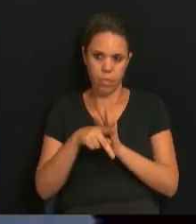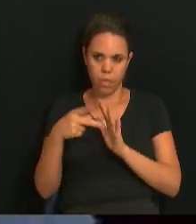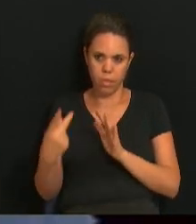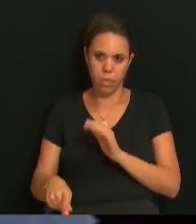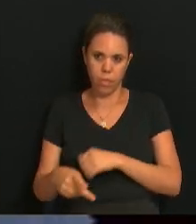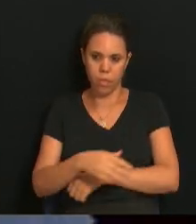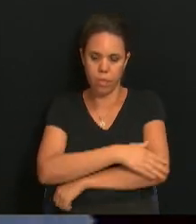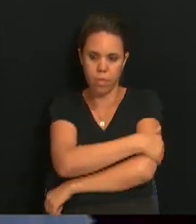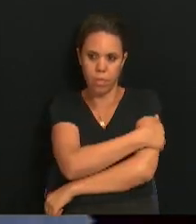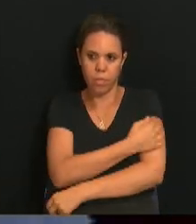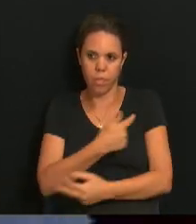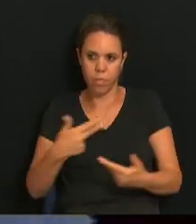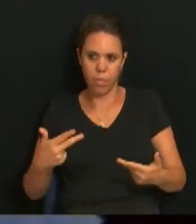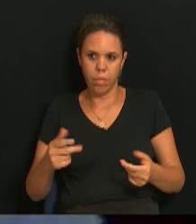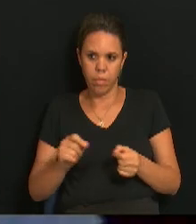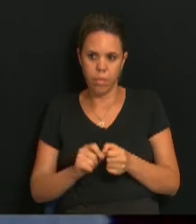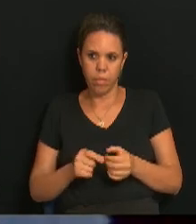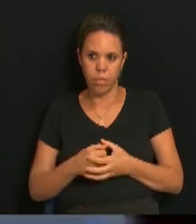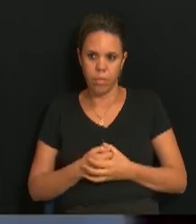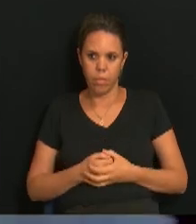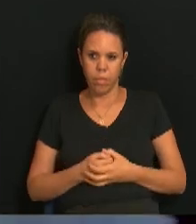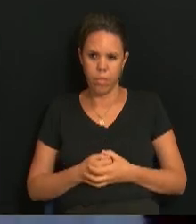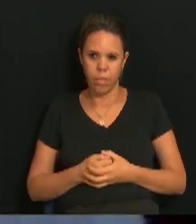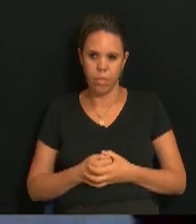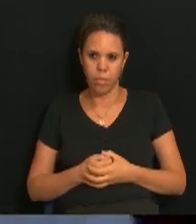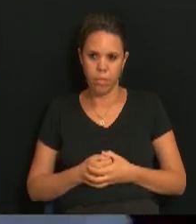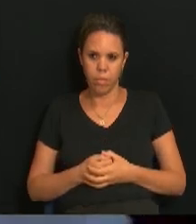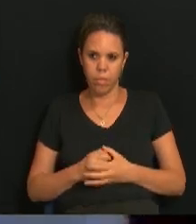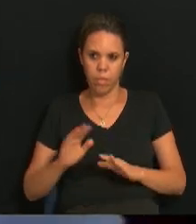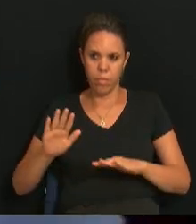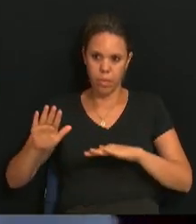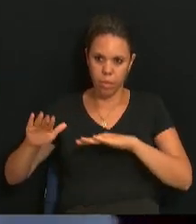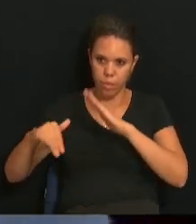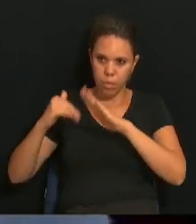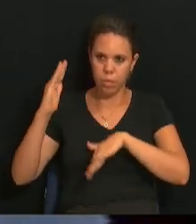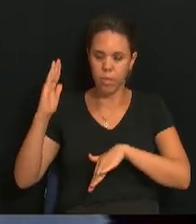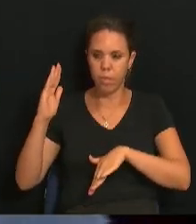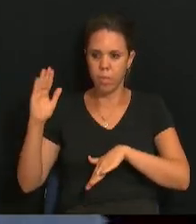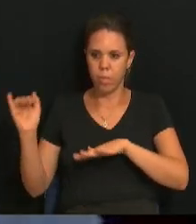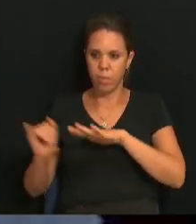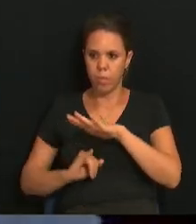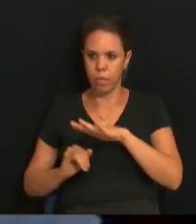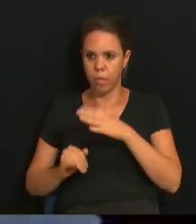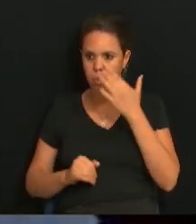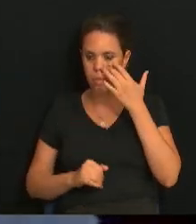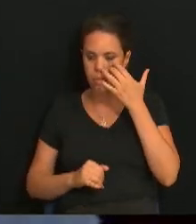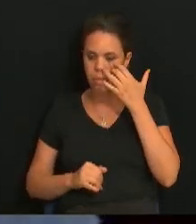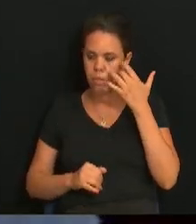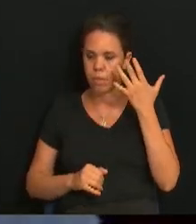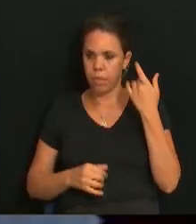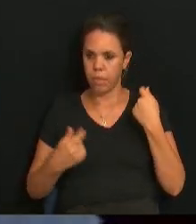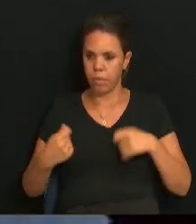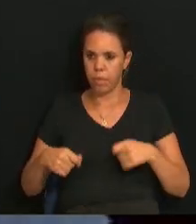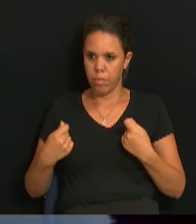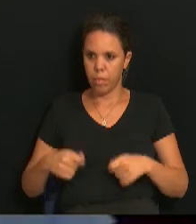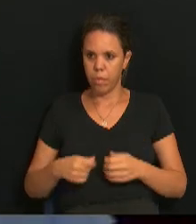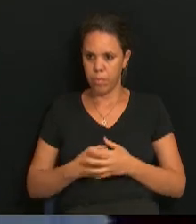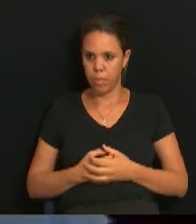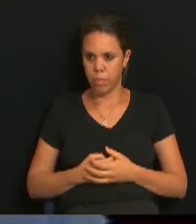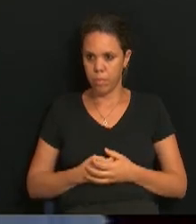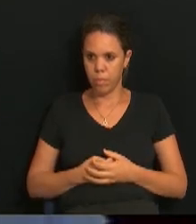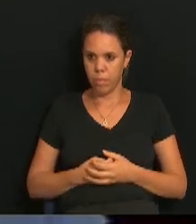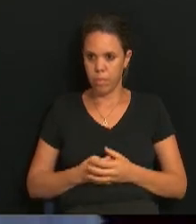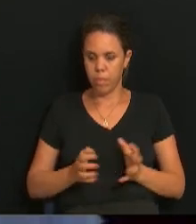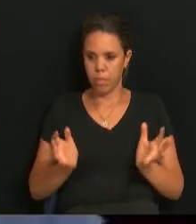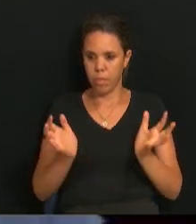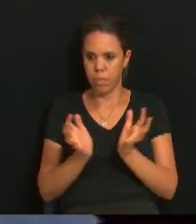das demandas que a gente aqui explicitou. Mas, para além também desse espaço institucional, eu acho que a gente precisa pensar em formas como a comissão